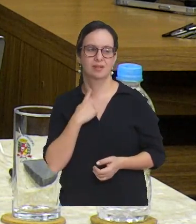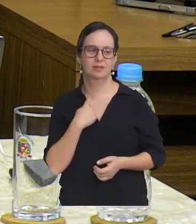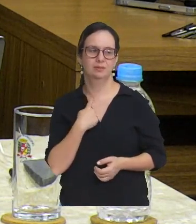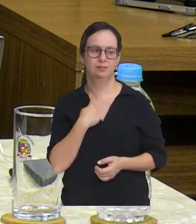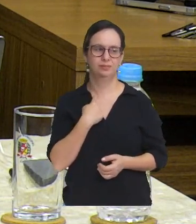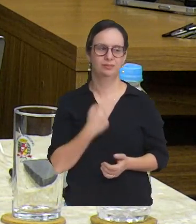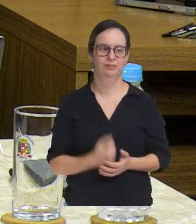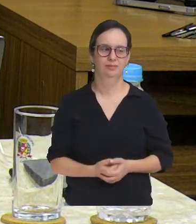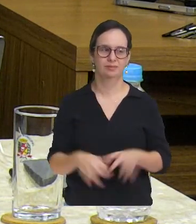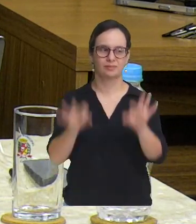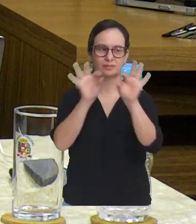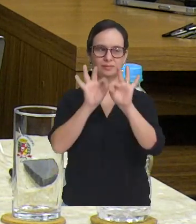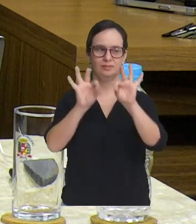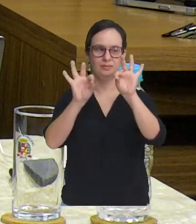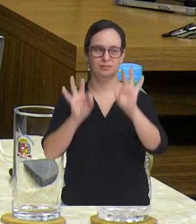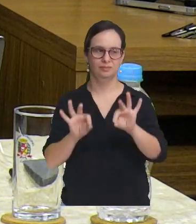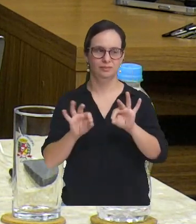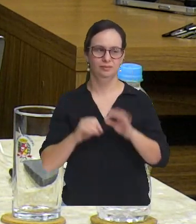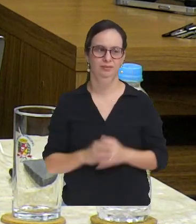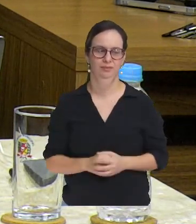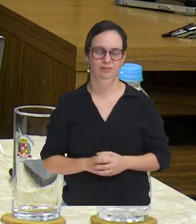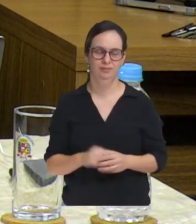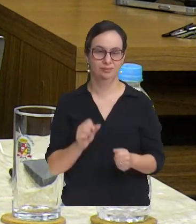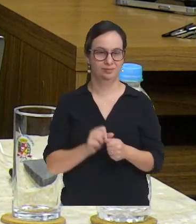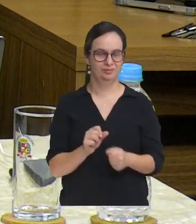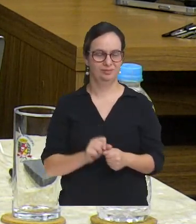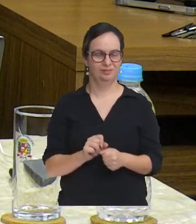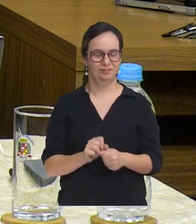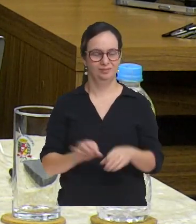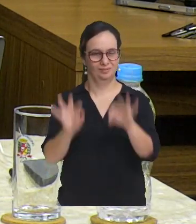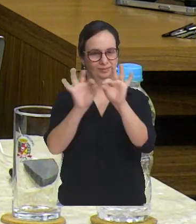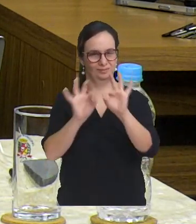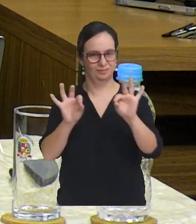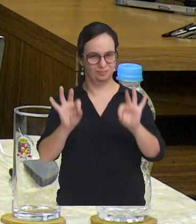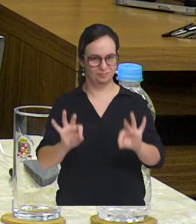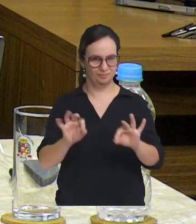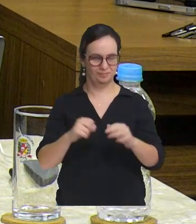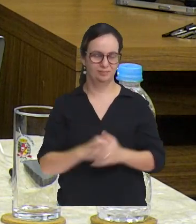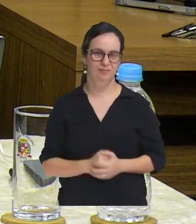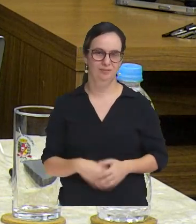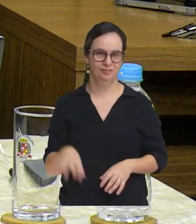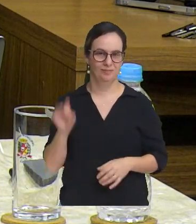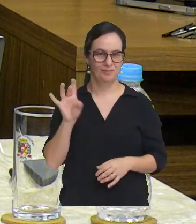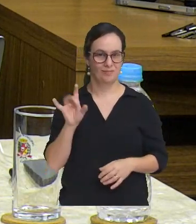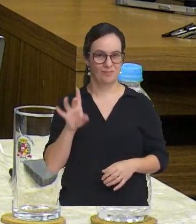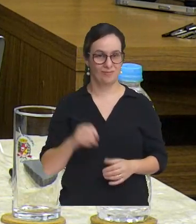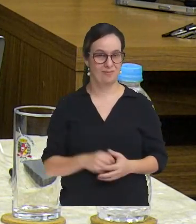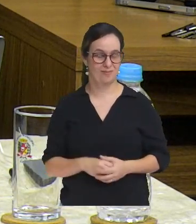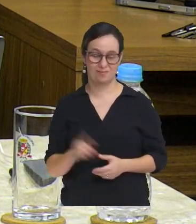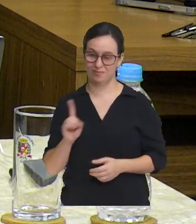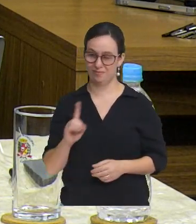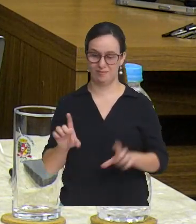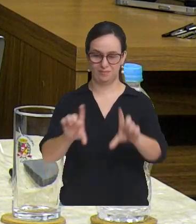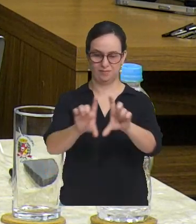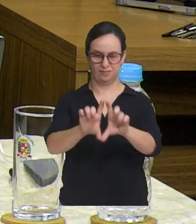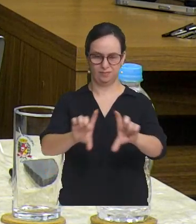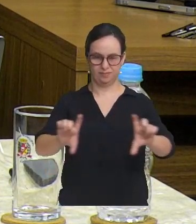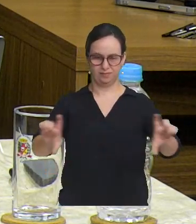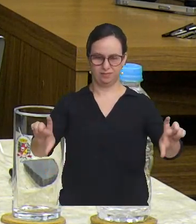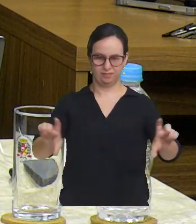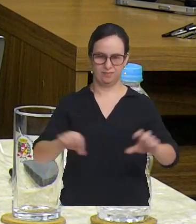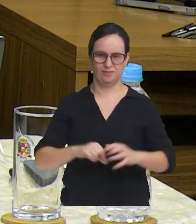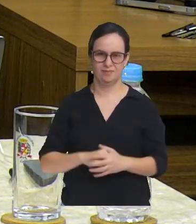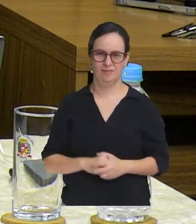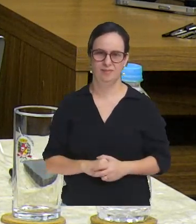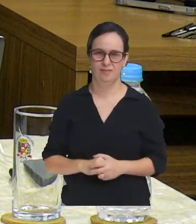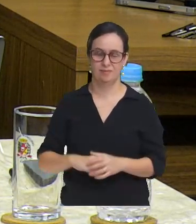o projeto da implantação do fotovoltaico. Né? E apenas não são as placas, né? Precisa preparar,